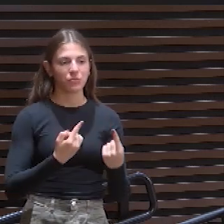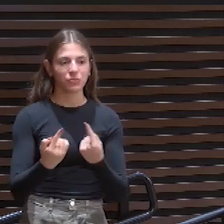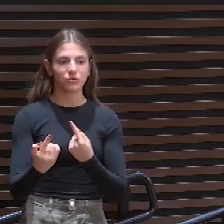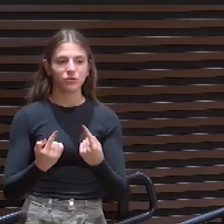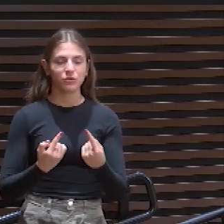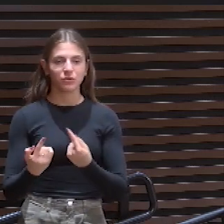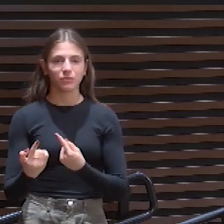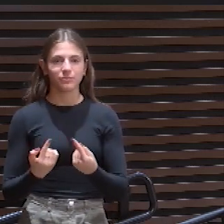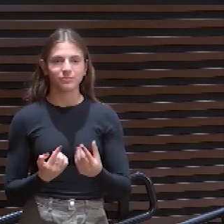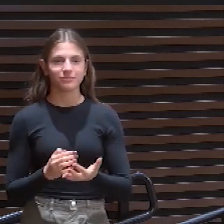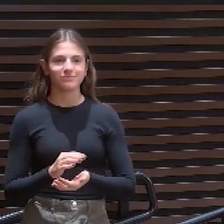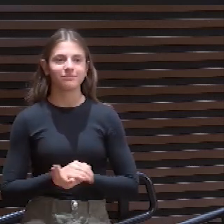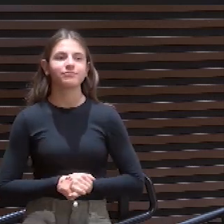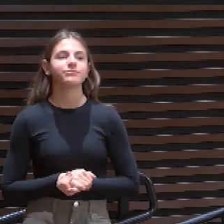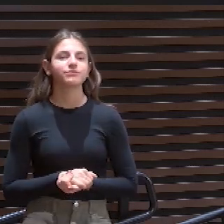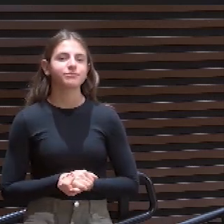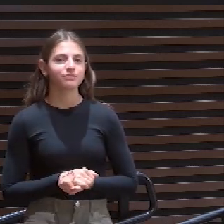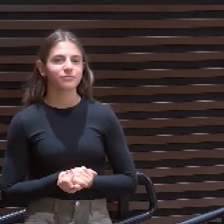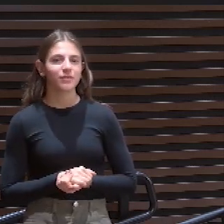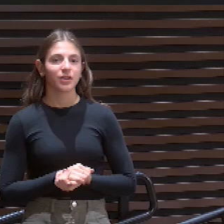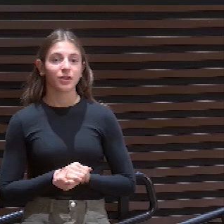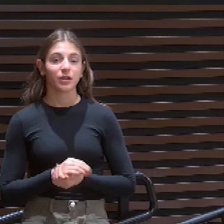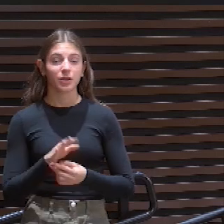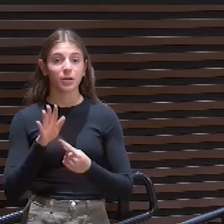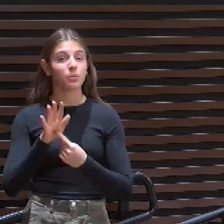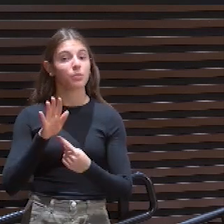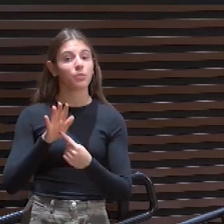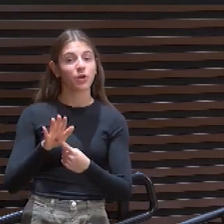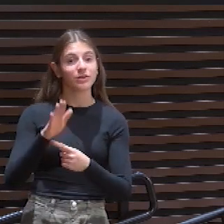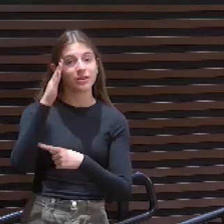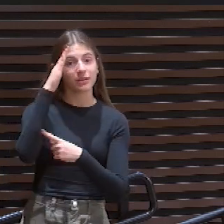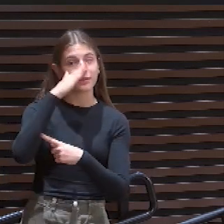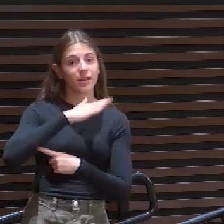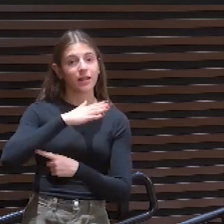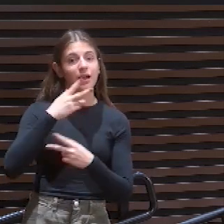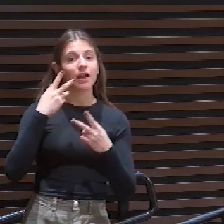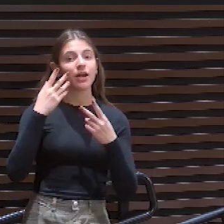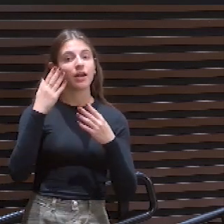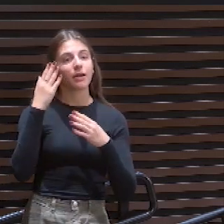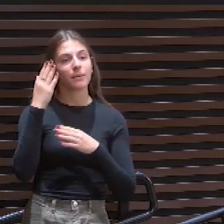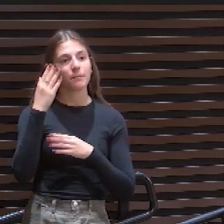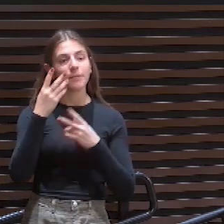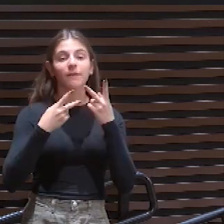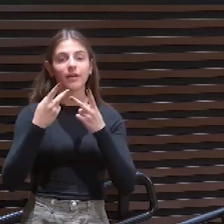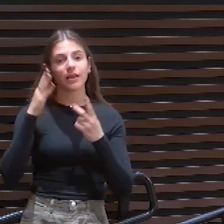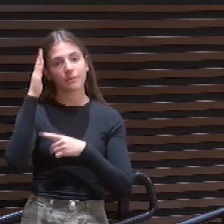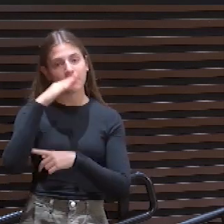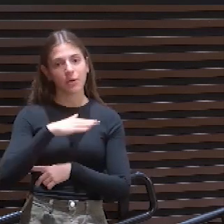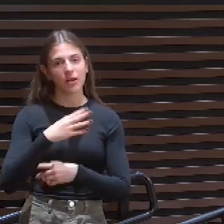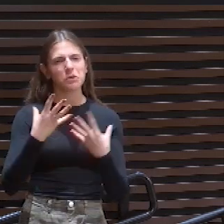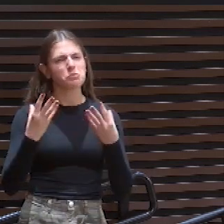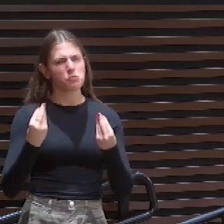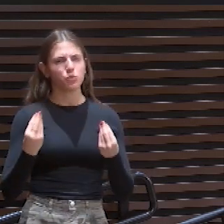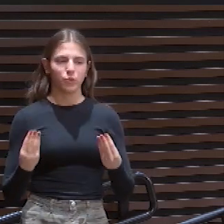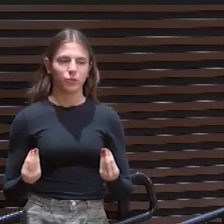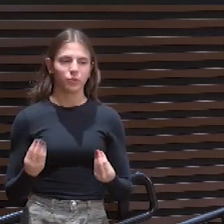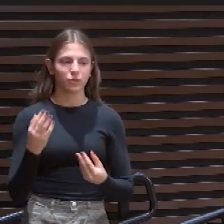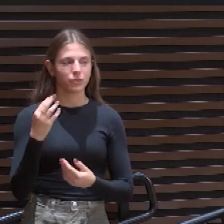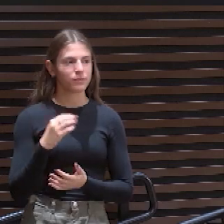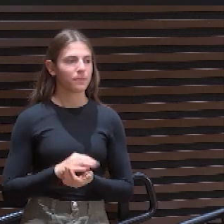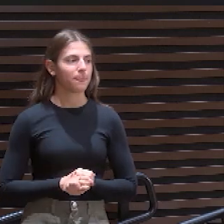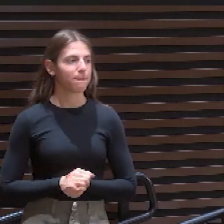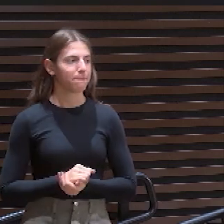alelon no grego, que demonstra que o falar mal era mútuo.